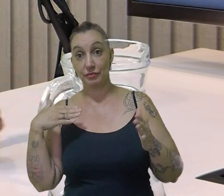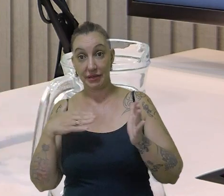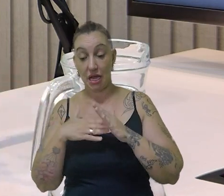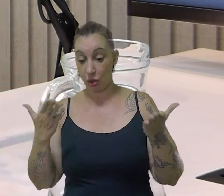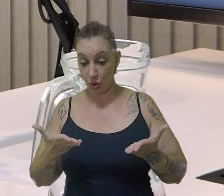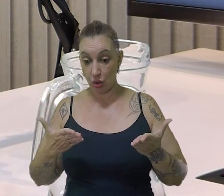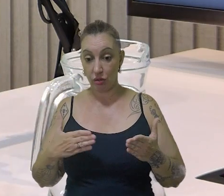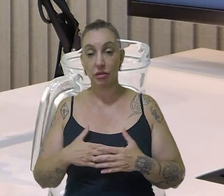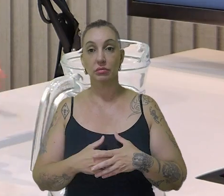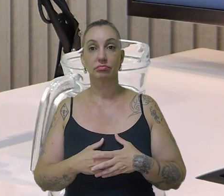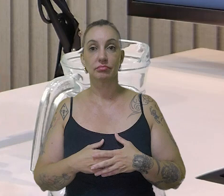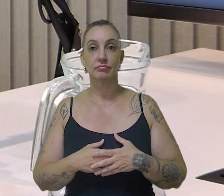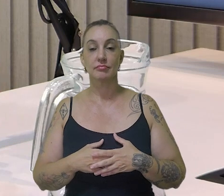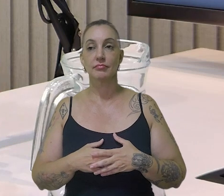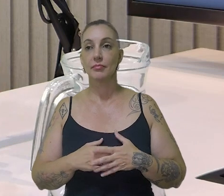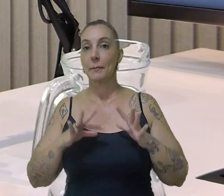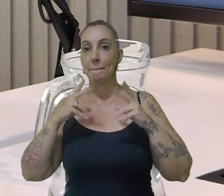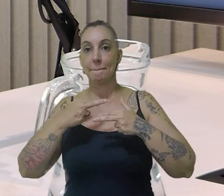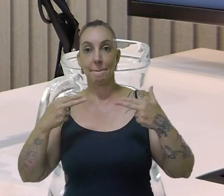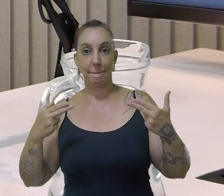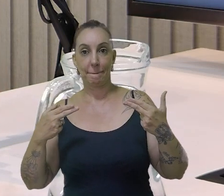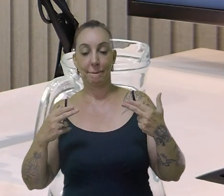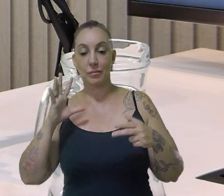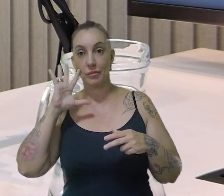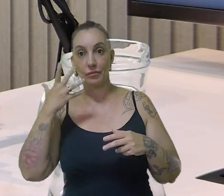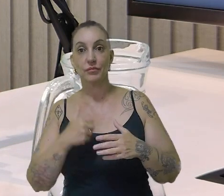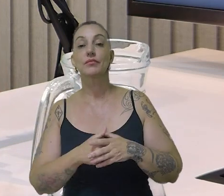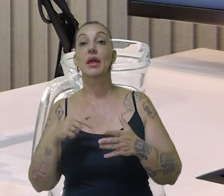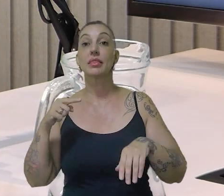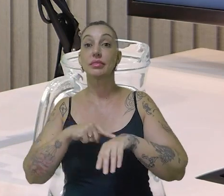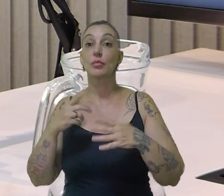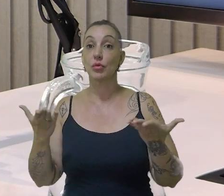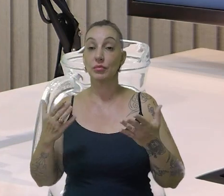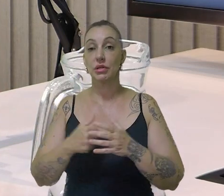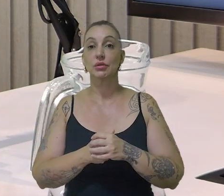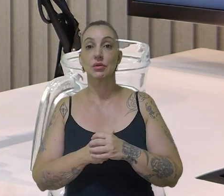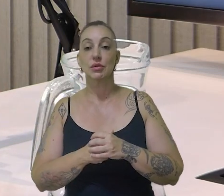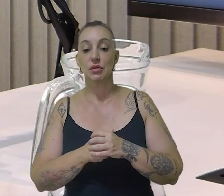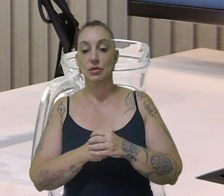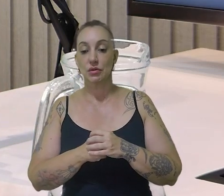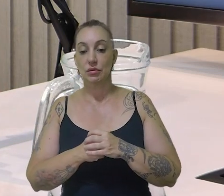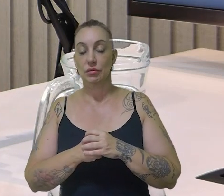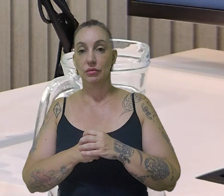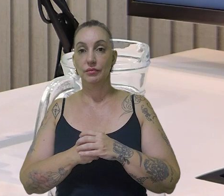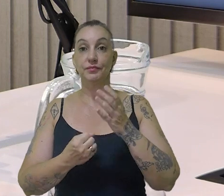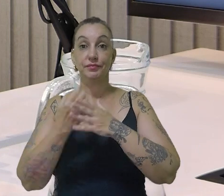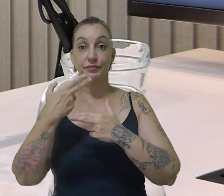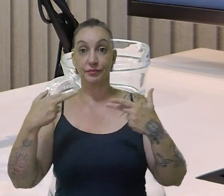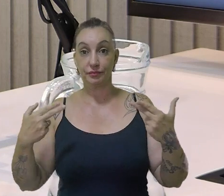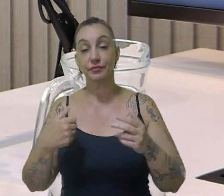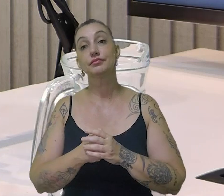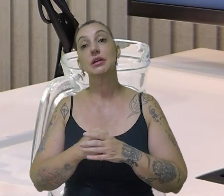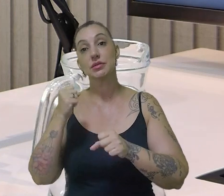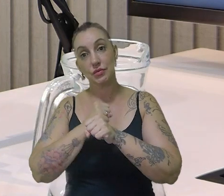é uma loucura assim de tanto de coisas que apareceram né até esse momento eu tava muito ainda tava concebendo coisas